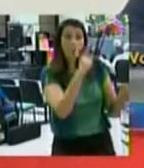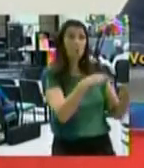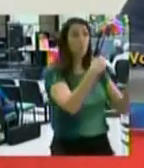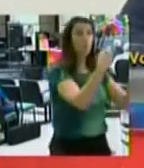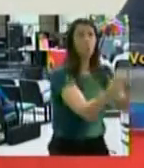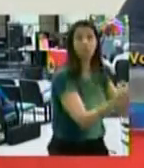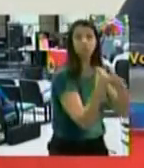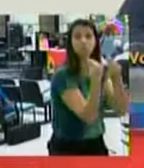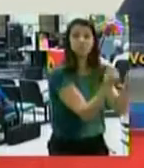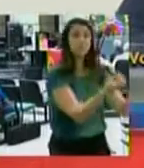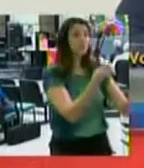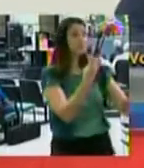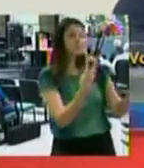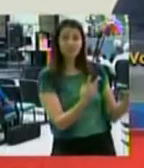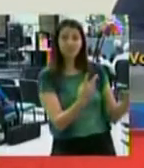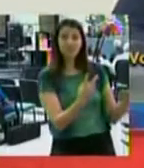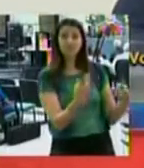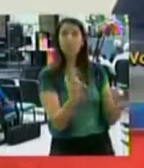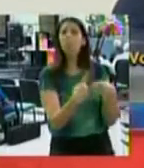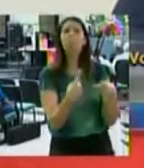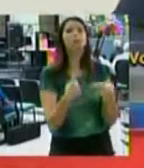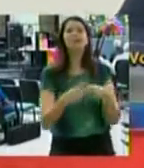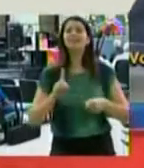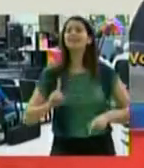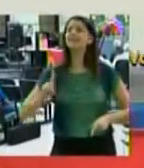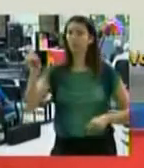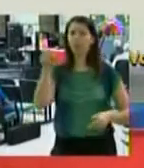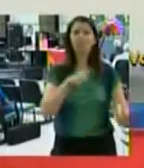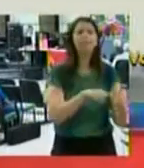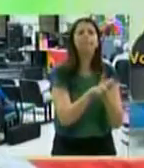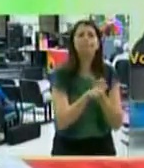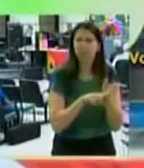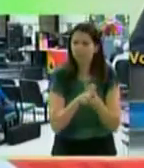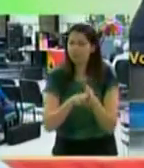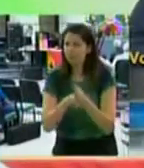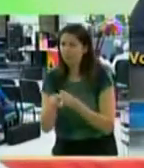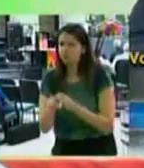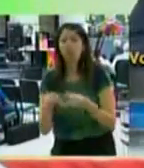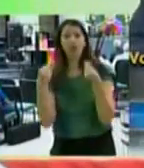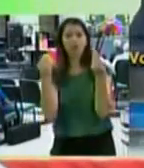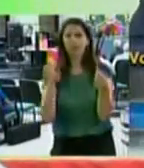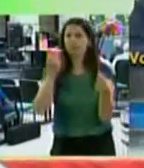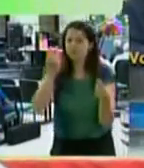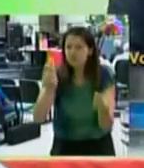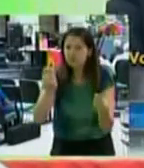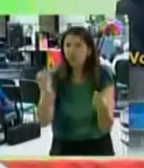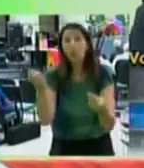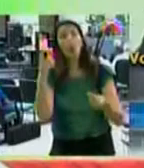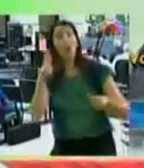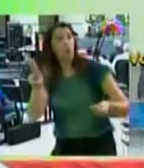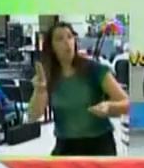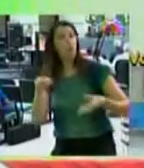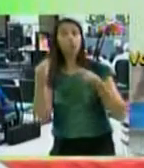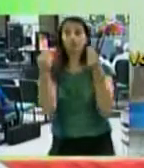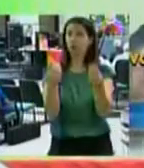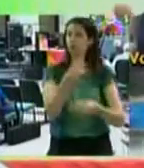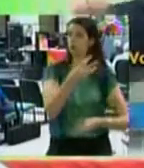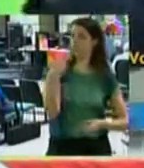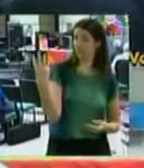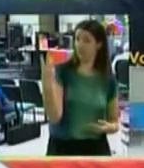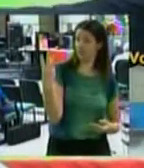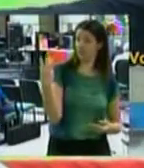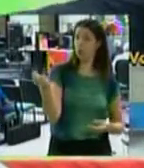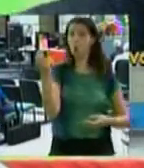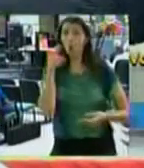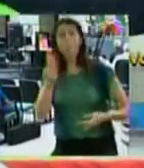três. Porque Deus não está questionando se ele te deu cinco ou ou se ele te deu 3, ou se ele te